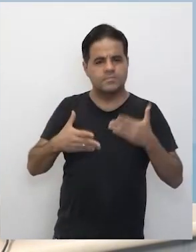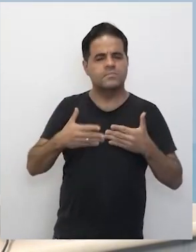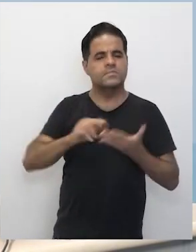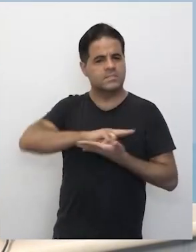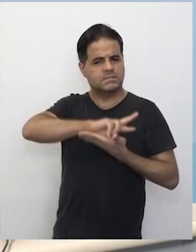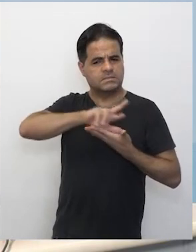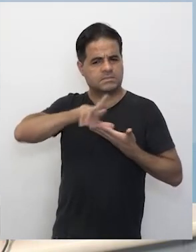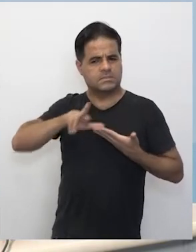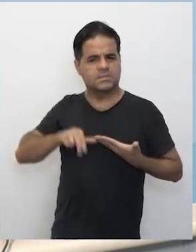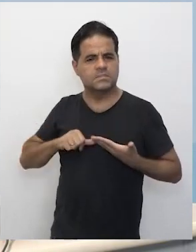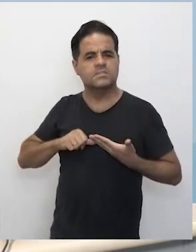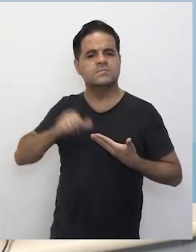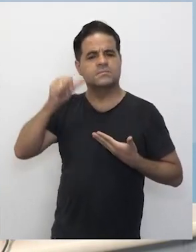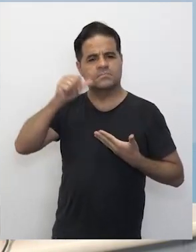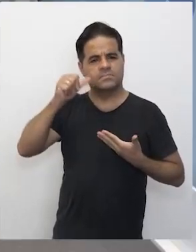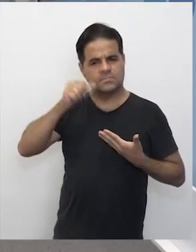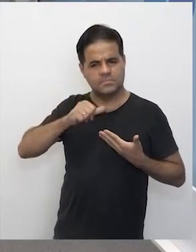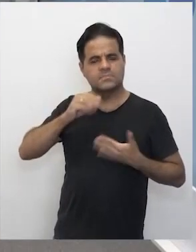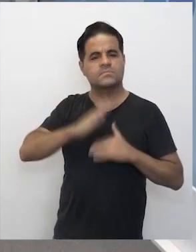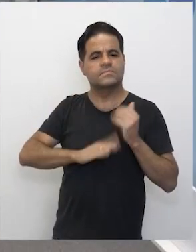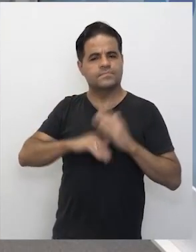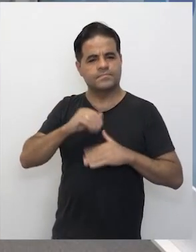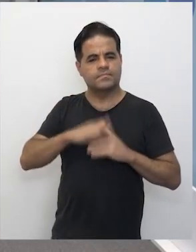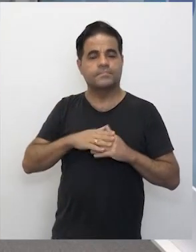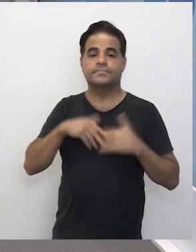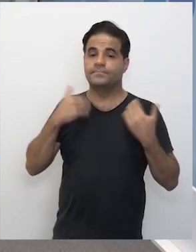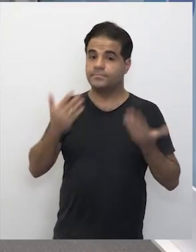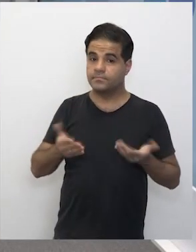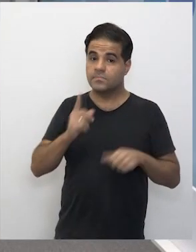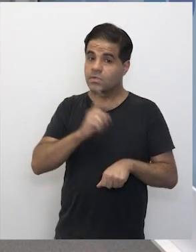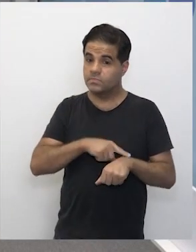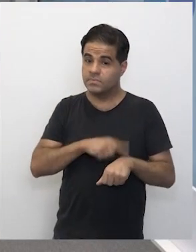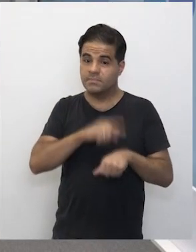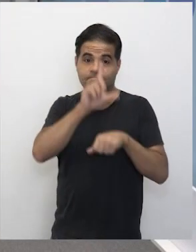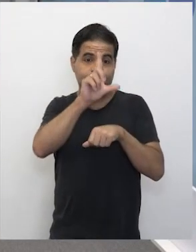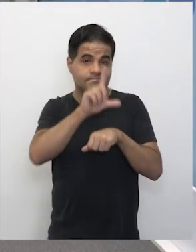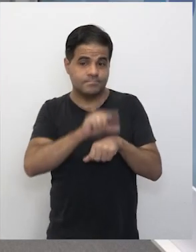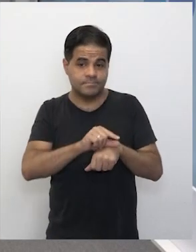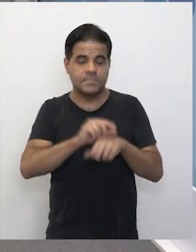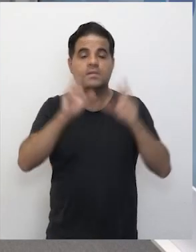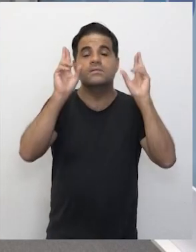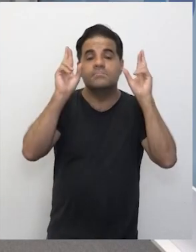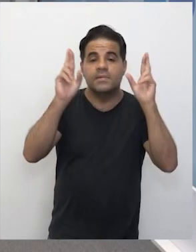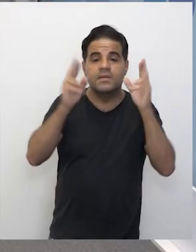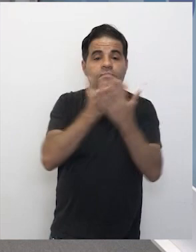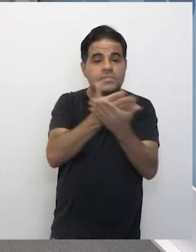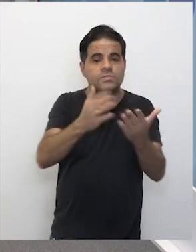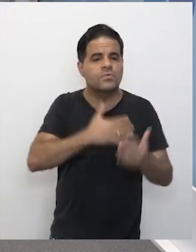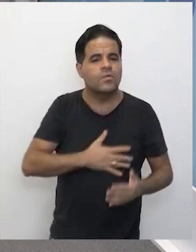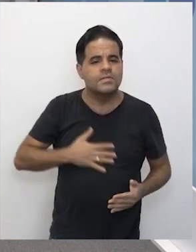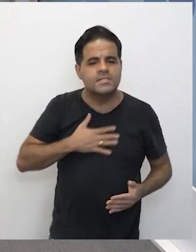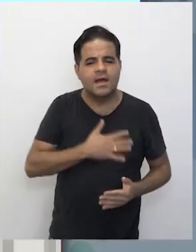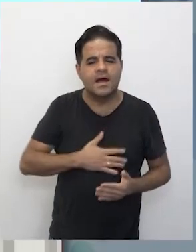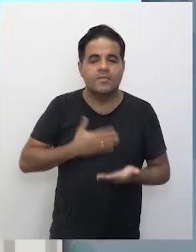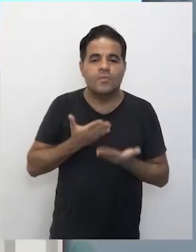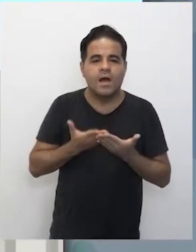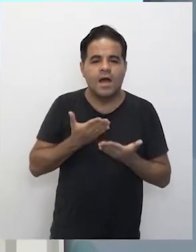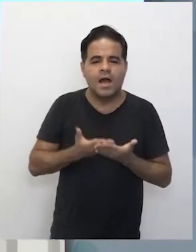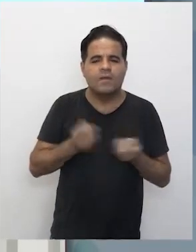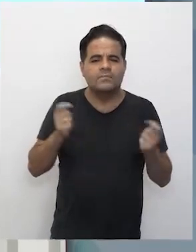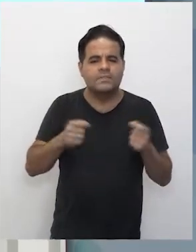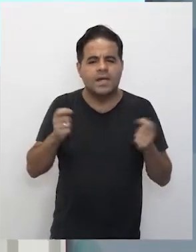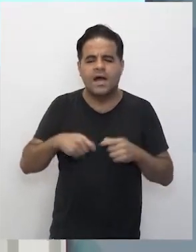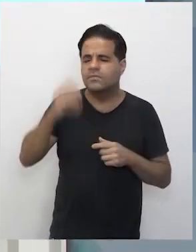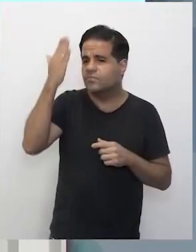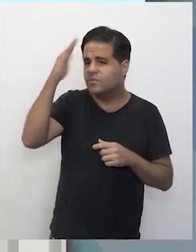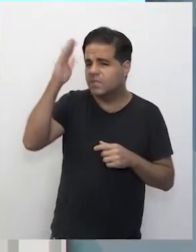característica feminina das obras. Exatamente. Bom, nosso tempo já está acabando, eu espero que vocês tenham gostado, que tenha dado para vocês entenderem um pouquinho